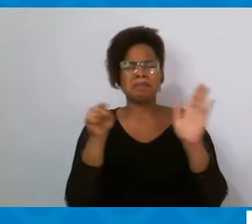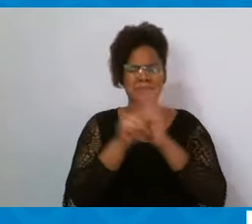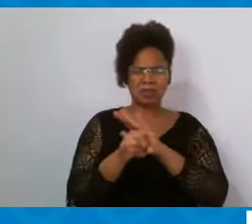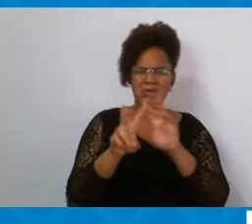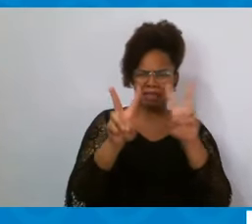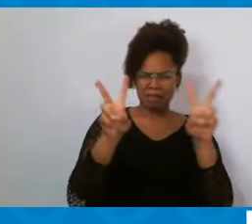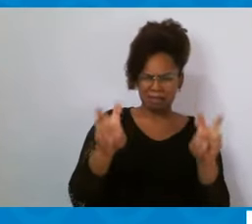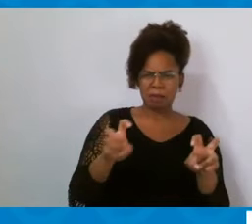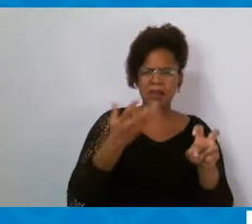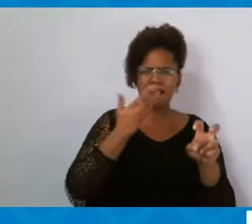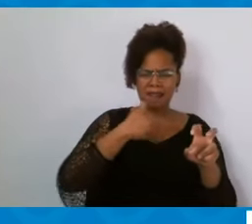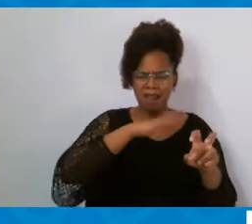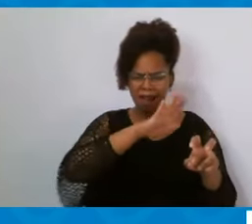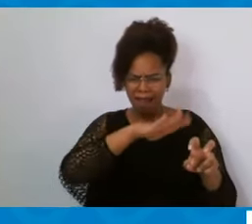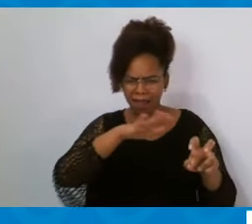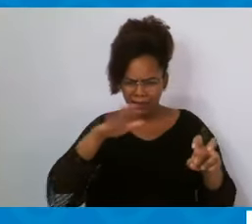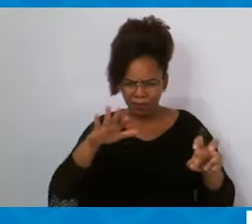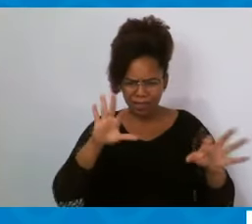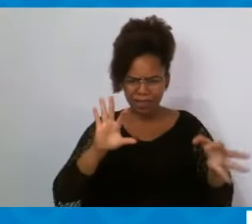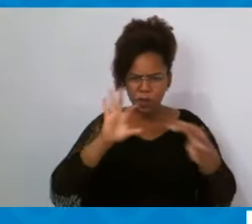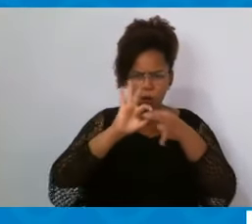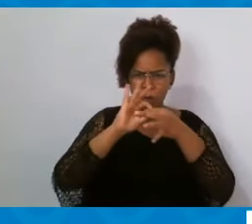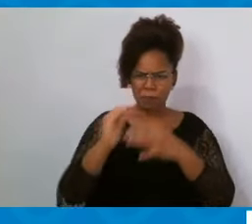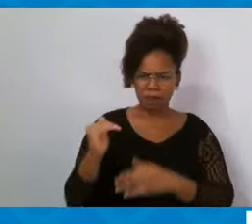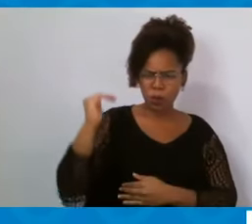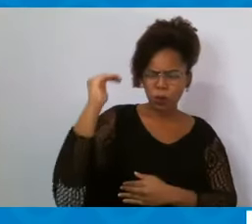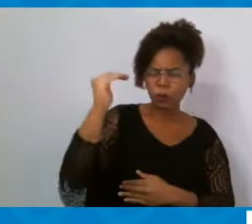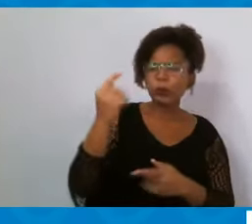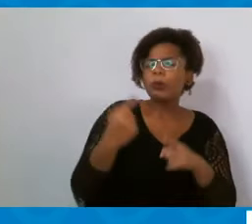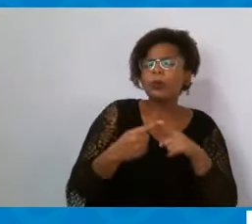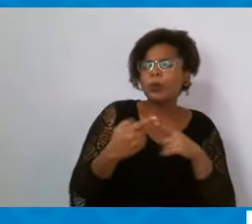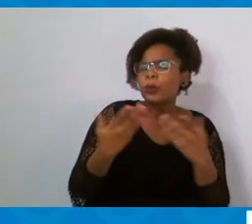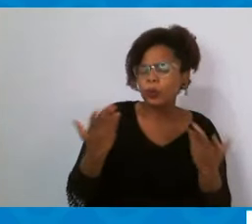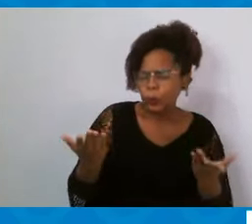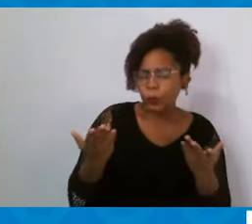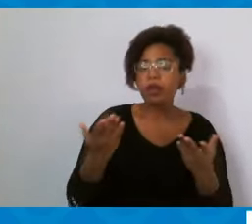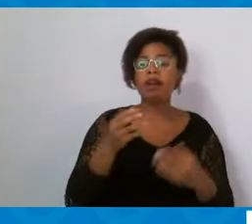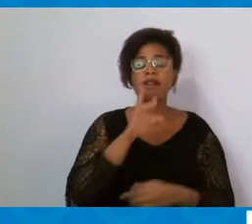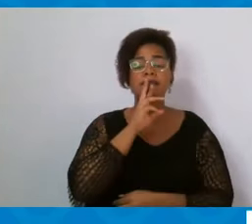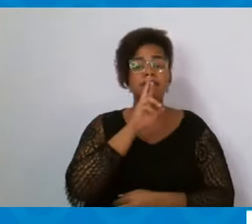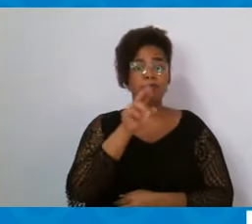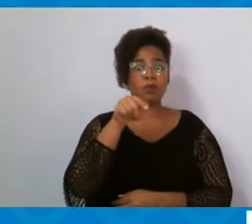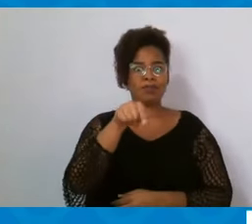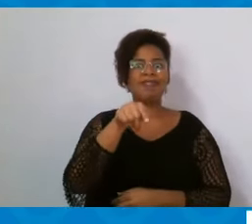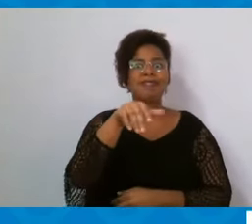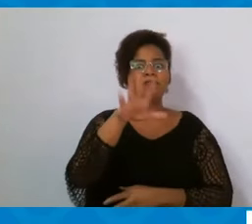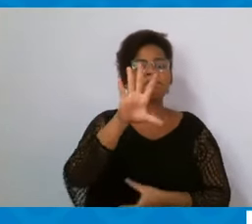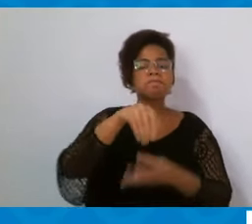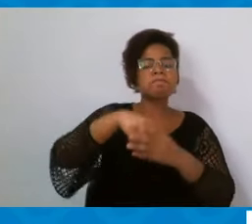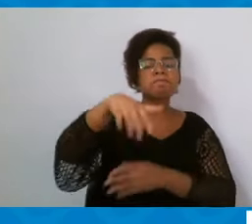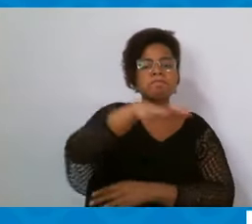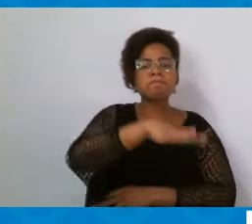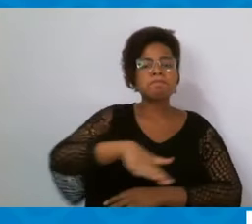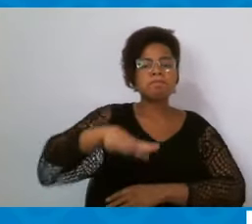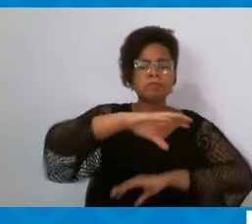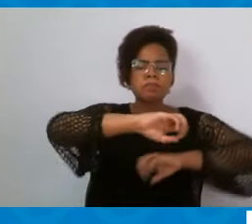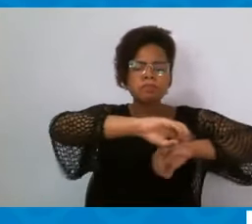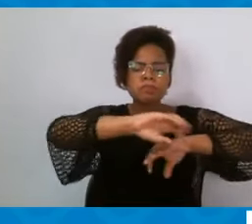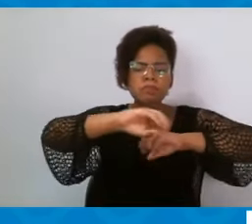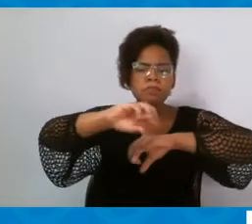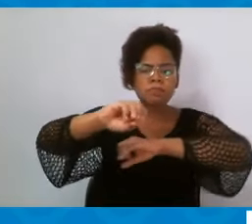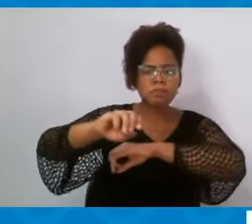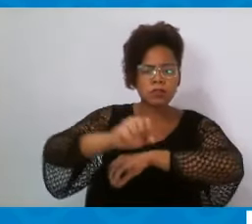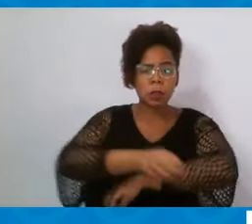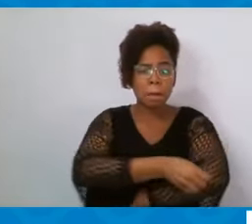na educação infantil que, até hoje, a gente vê muito dessa tentativa das